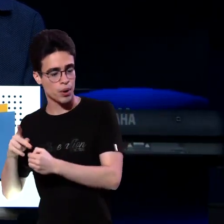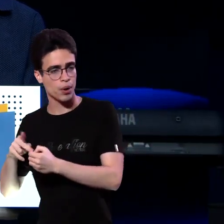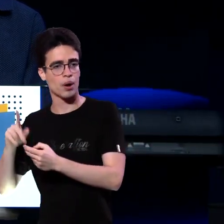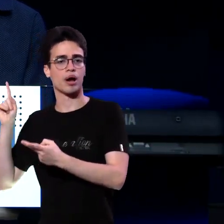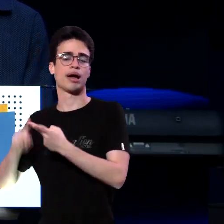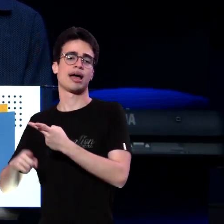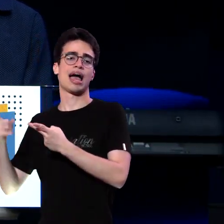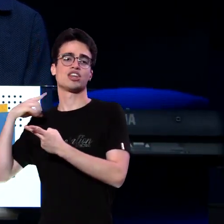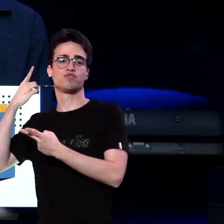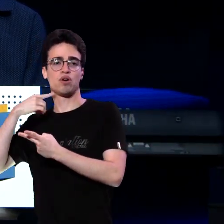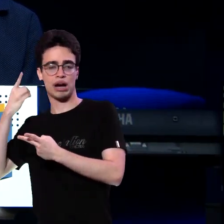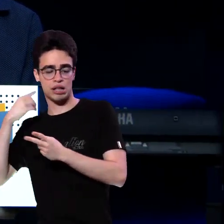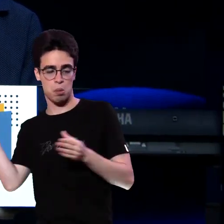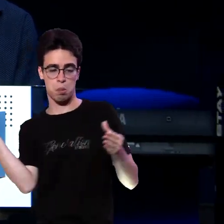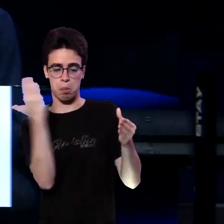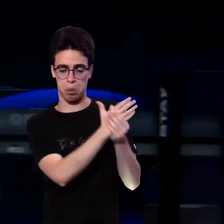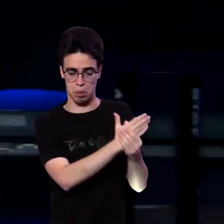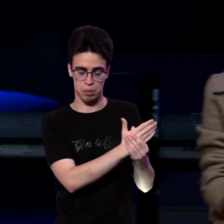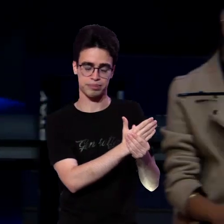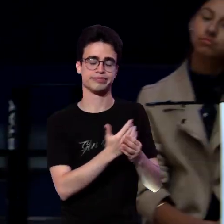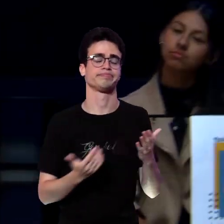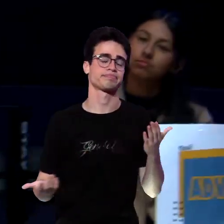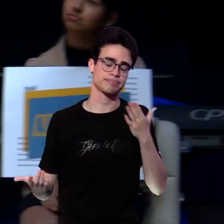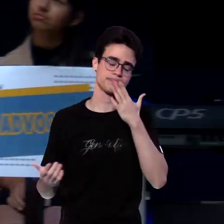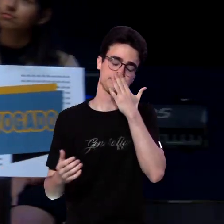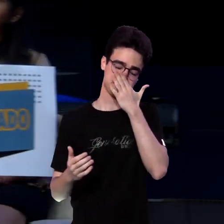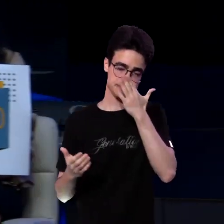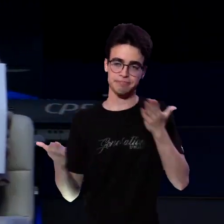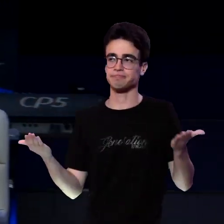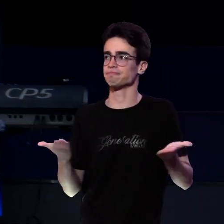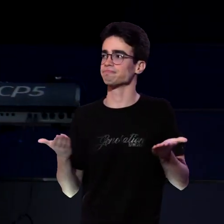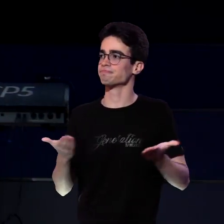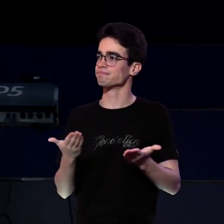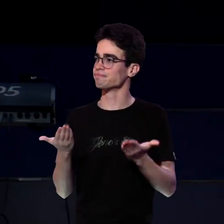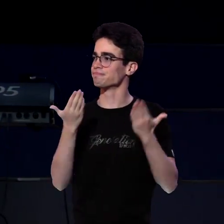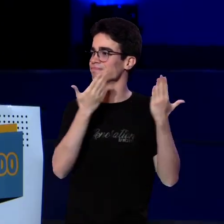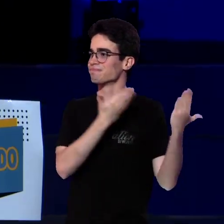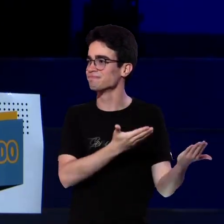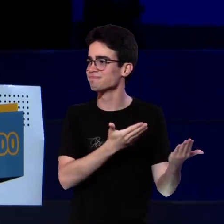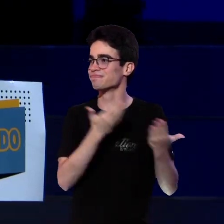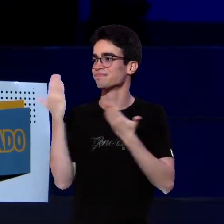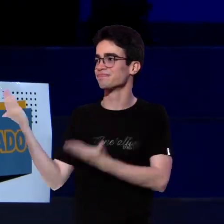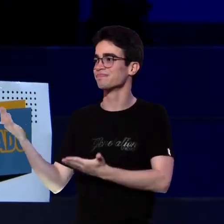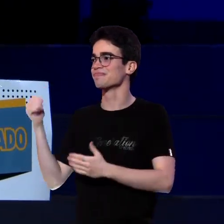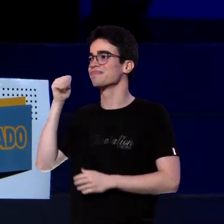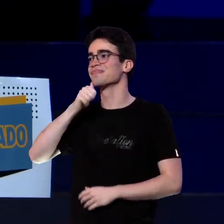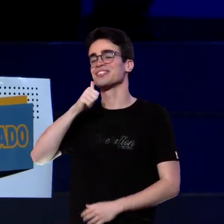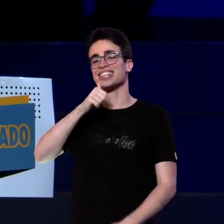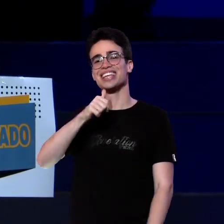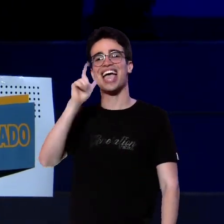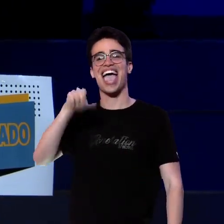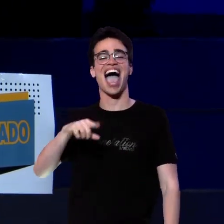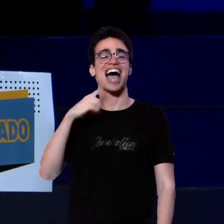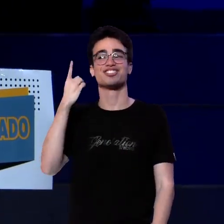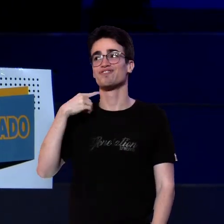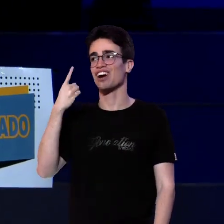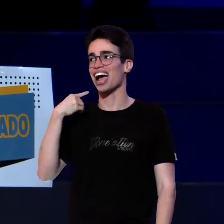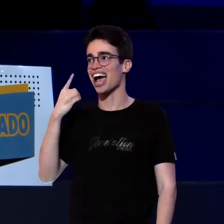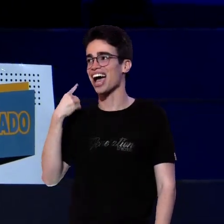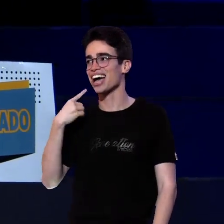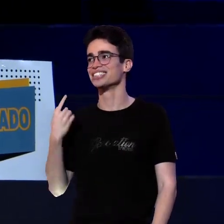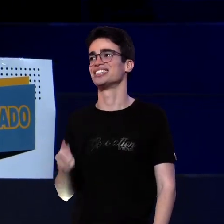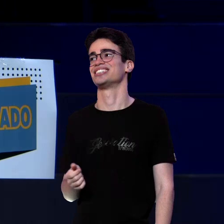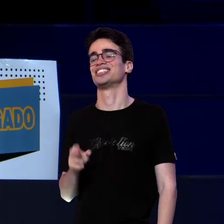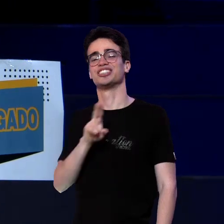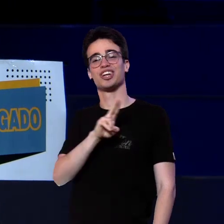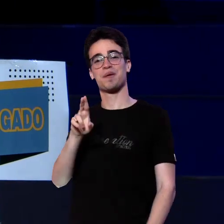que fez a denúncia, tá bom? Aqui nós temos a nossa advogada de defesa. Como que é teu nome?